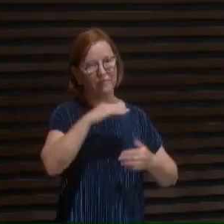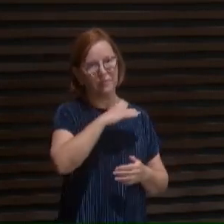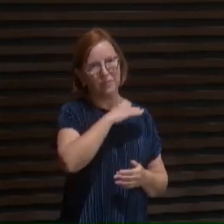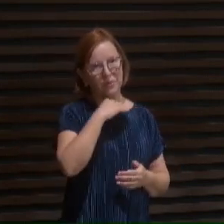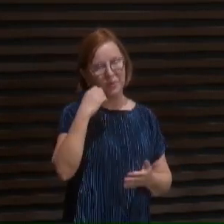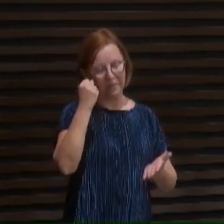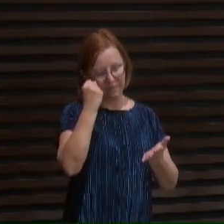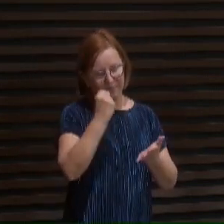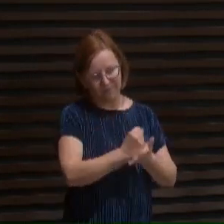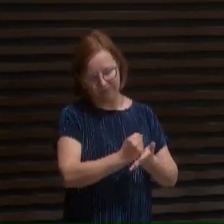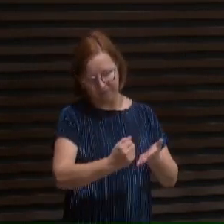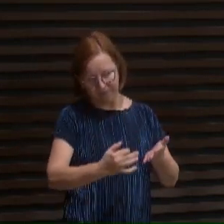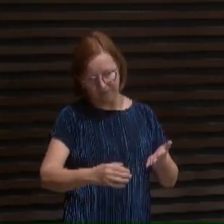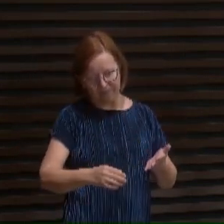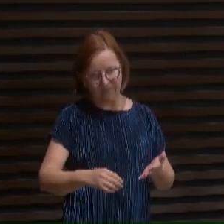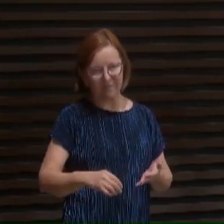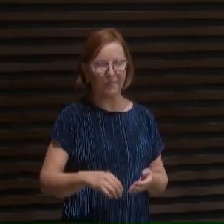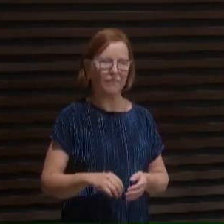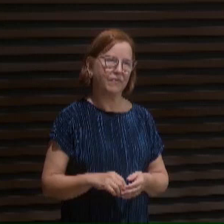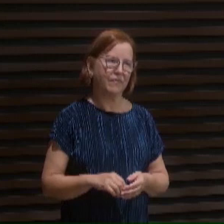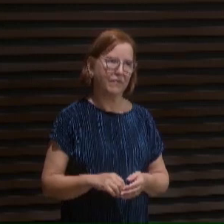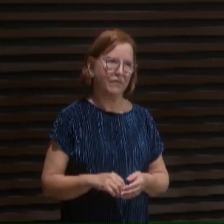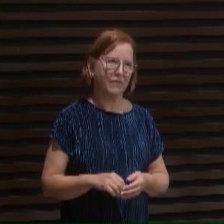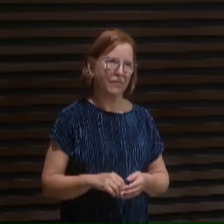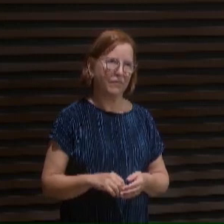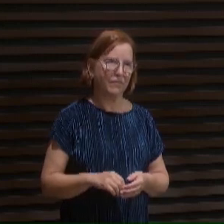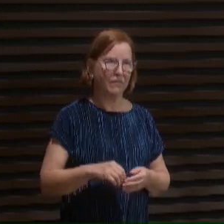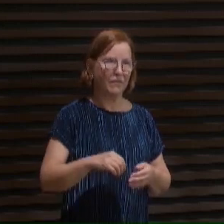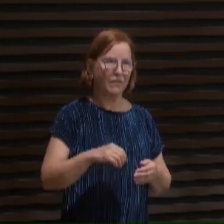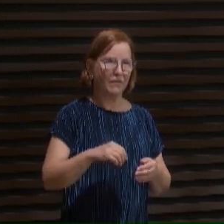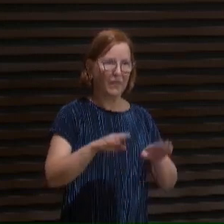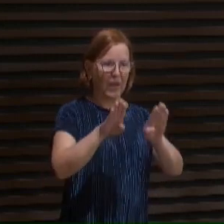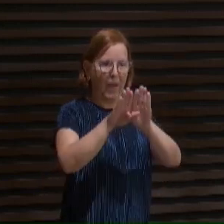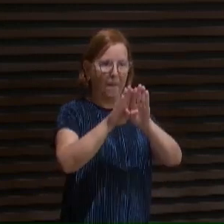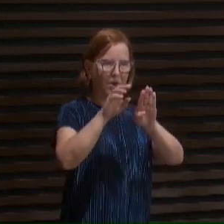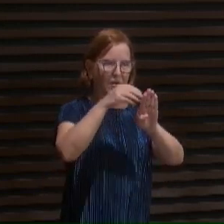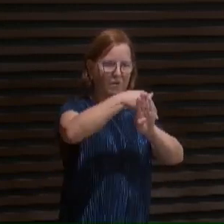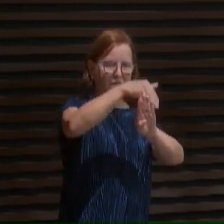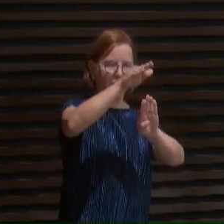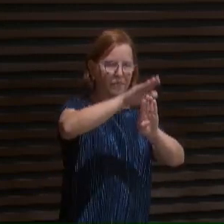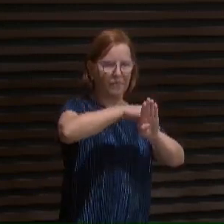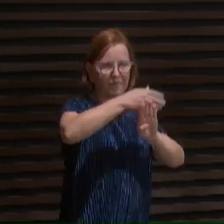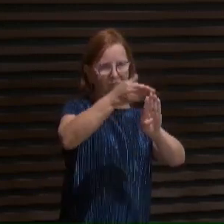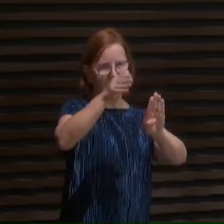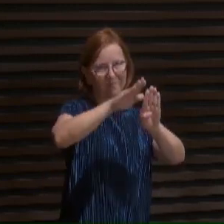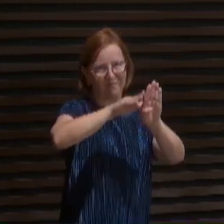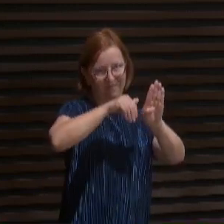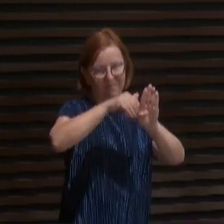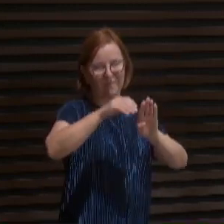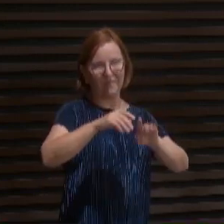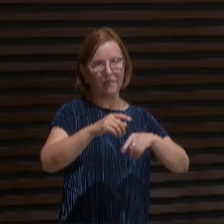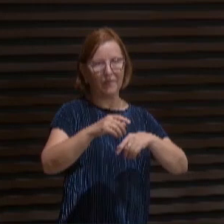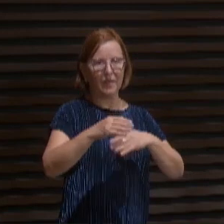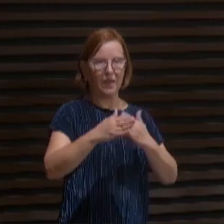o sangue foi aspergido nos umbrais das portas. Dali para frente,